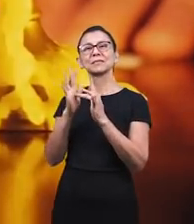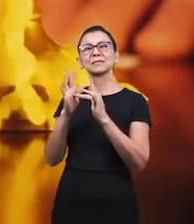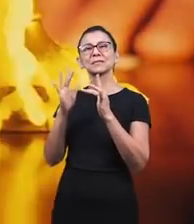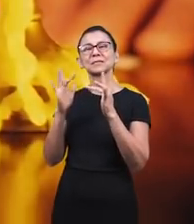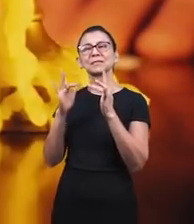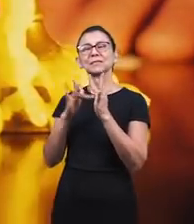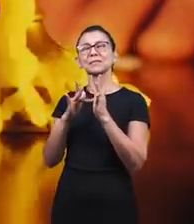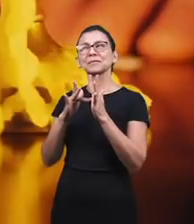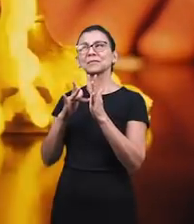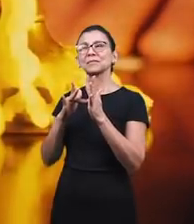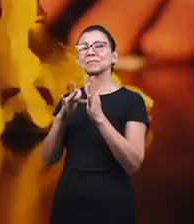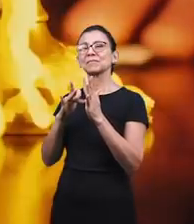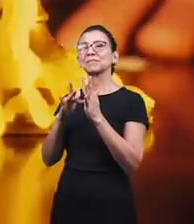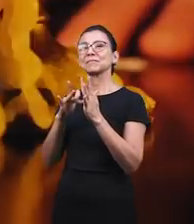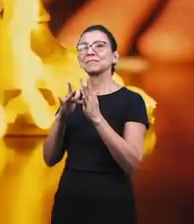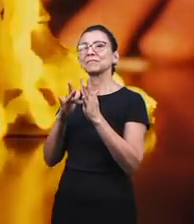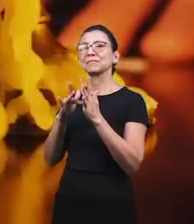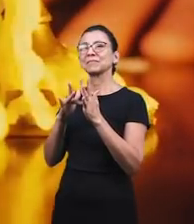convidando,